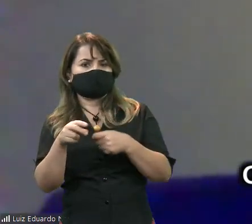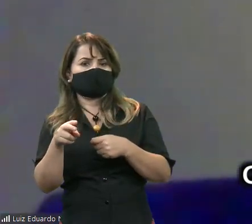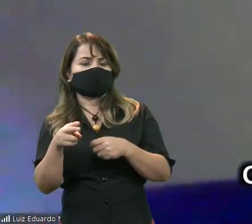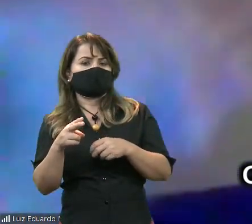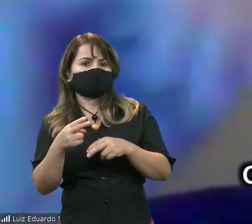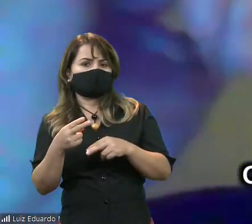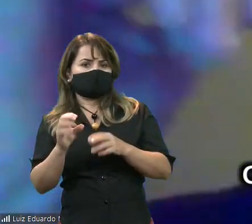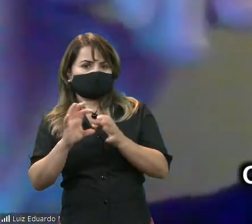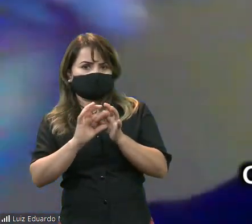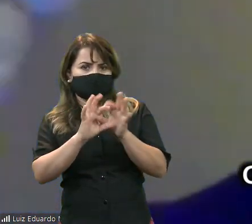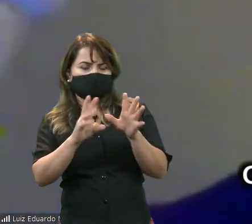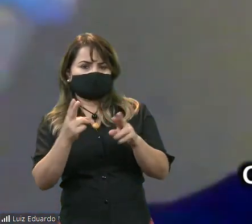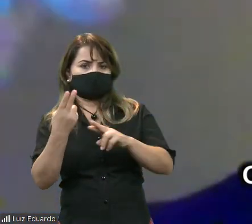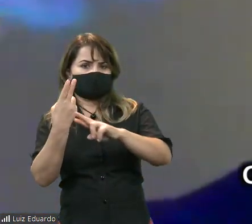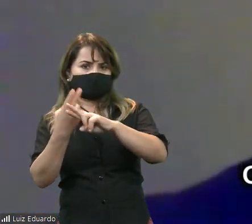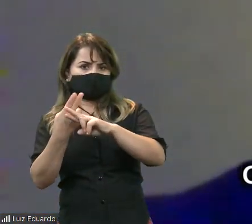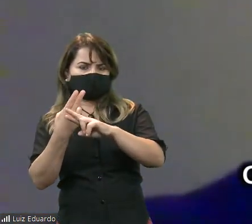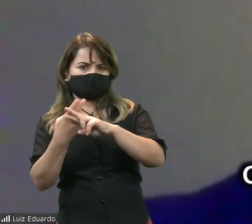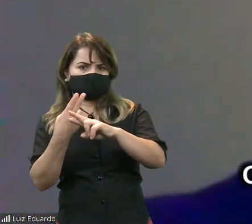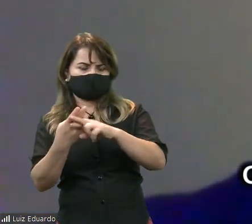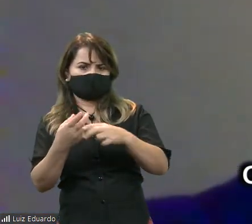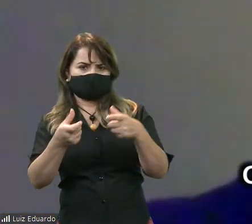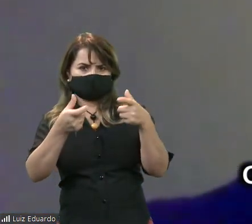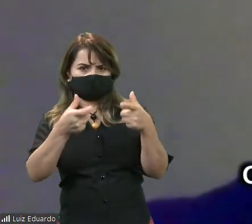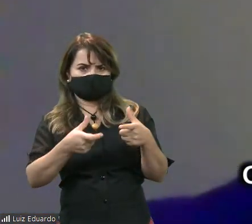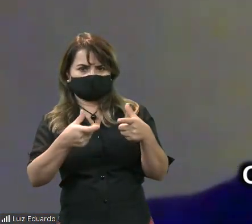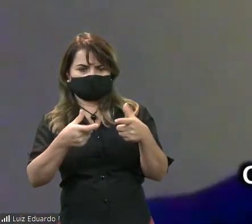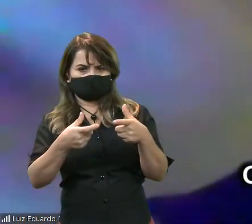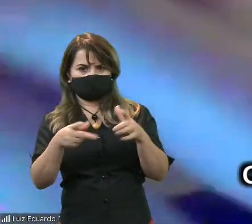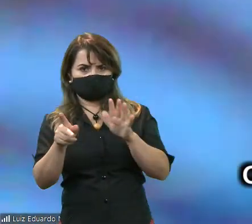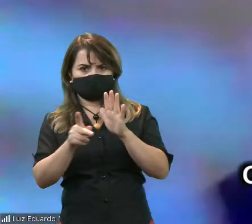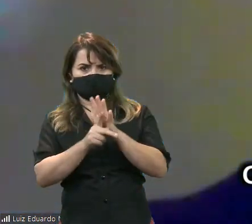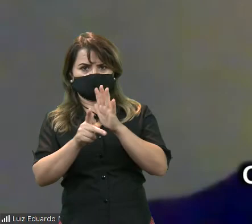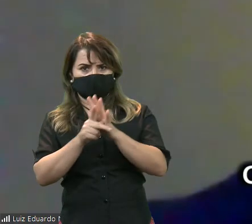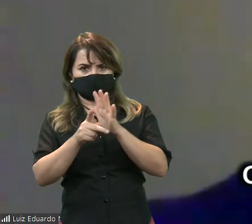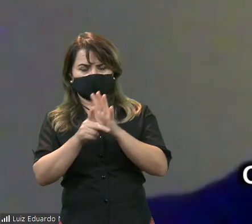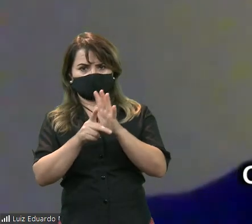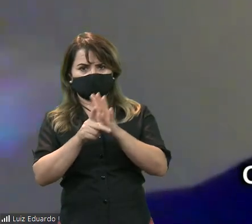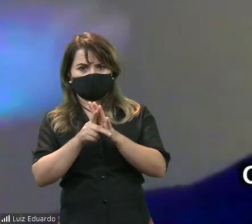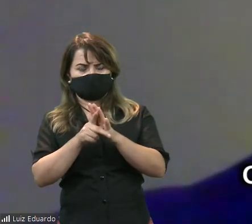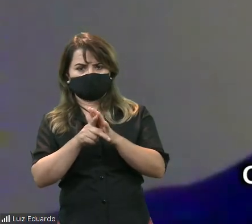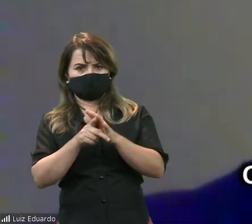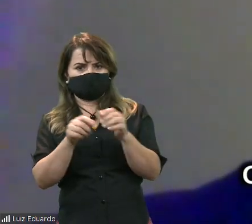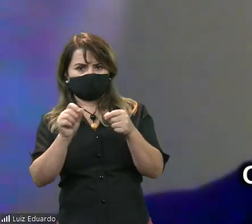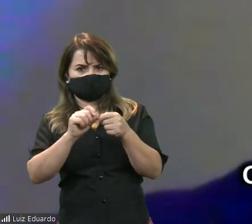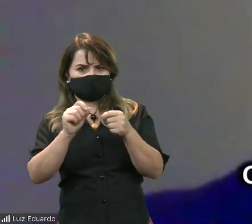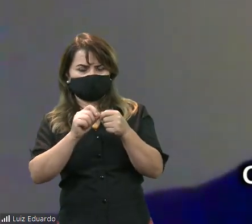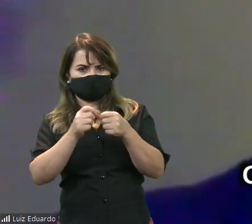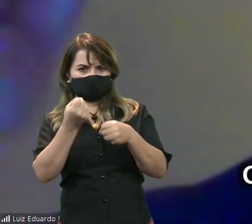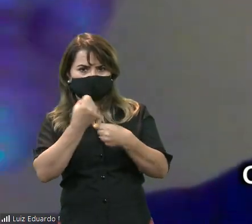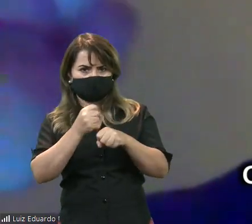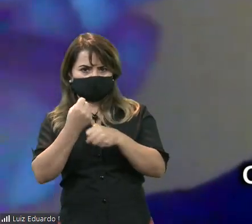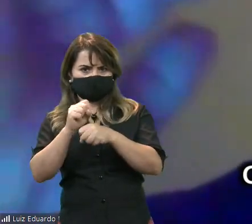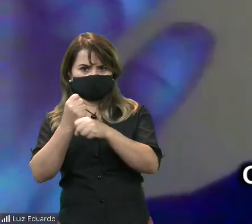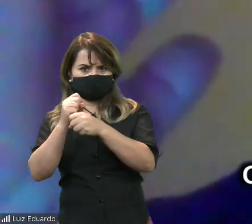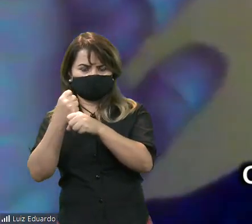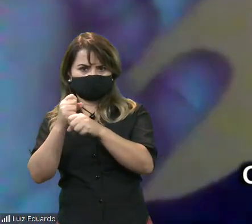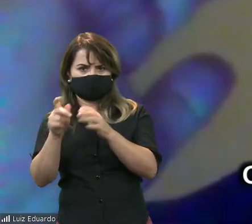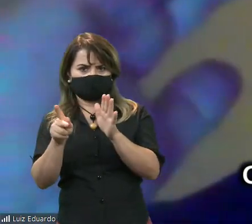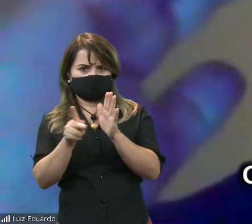faixa de domínio para que se crie esta ciclovia, como bem colocou o